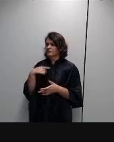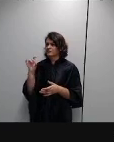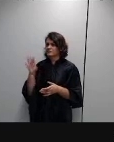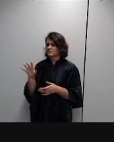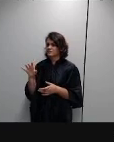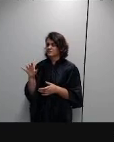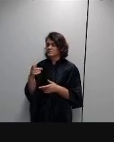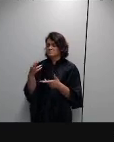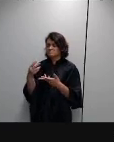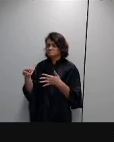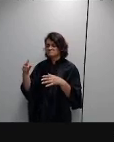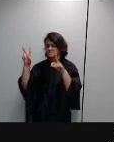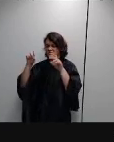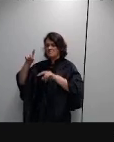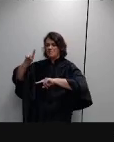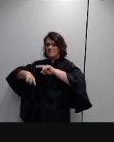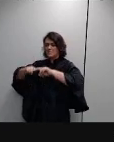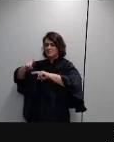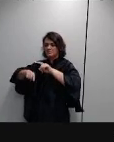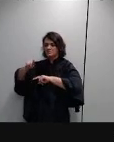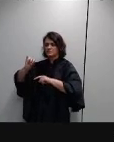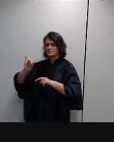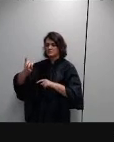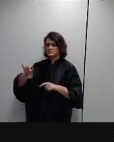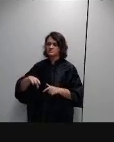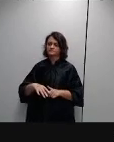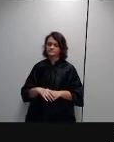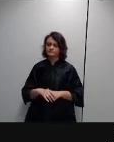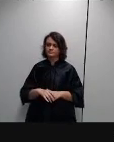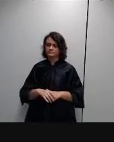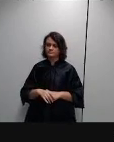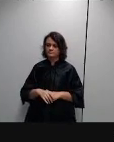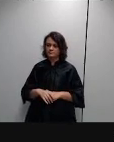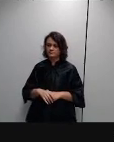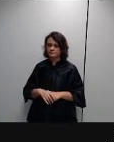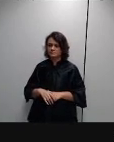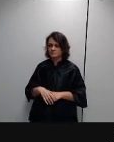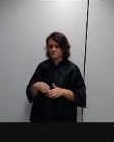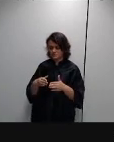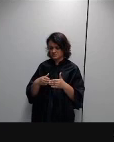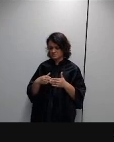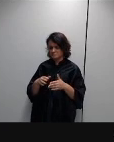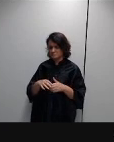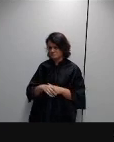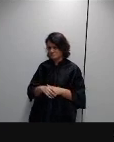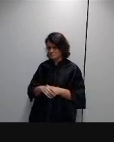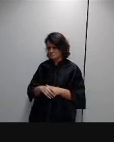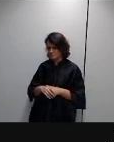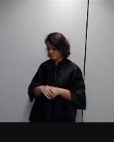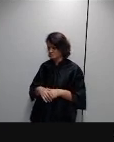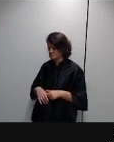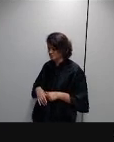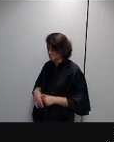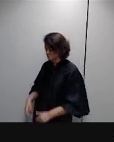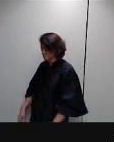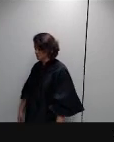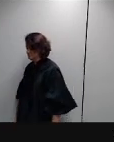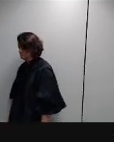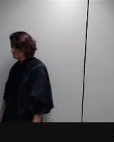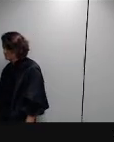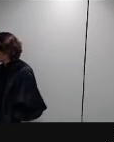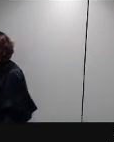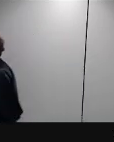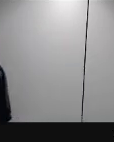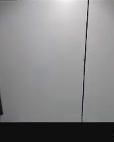e de agir e permita-se o substituir no meu voto e na minha ementa se eu